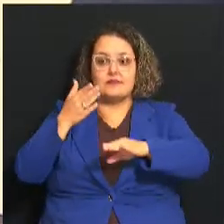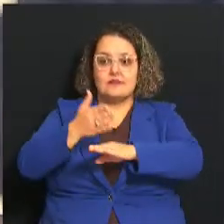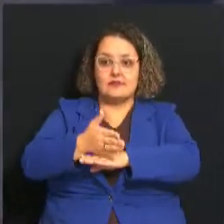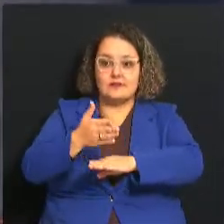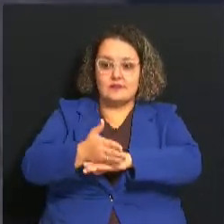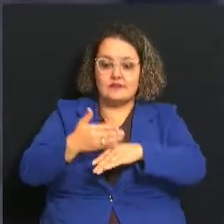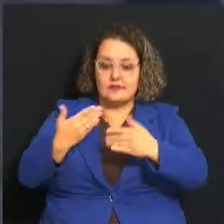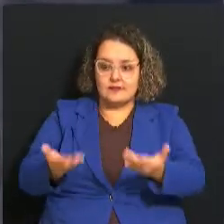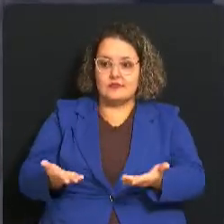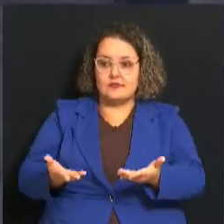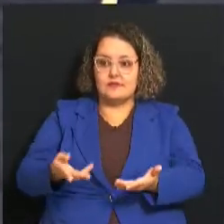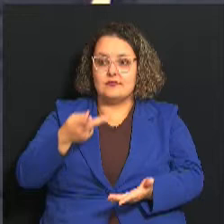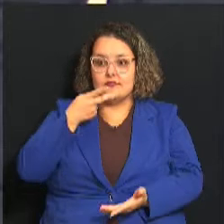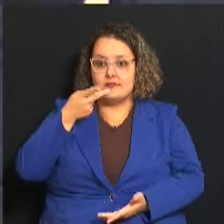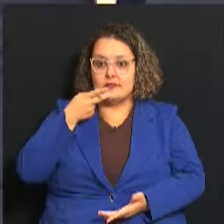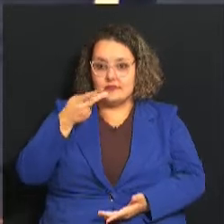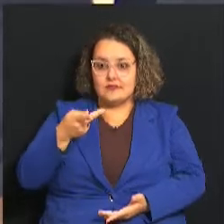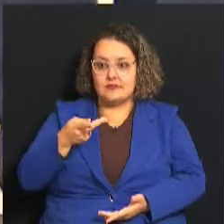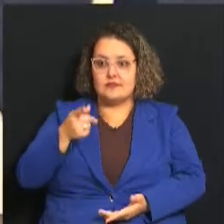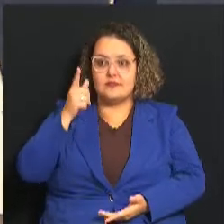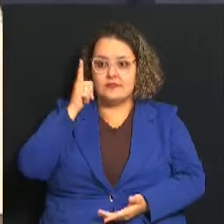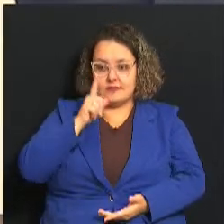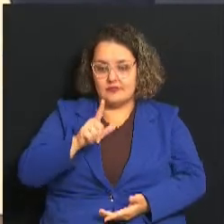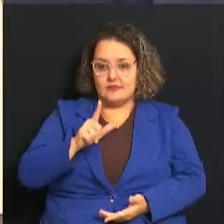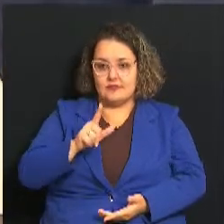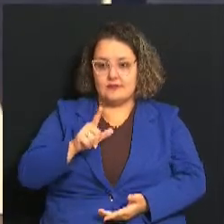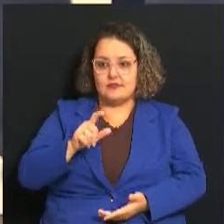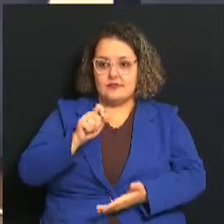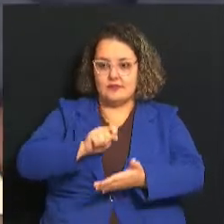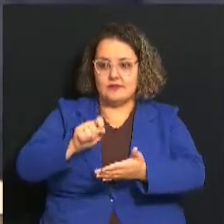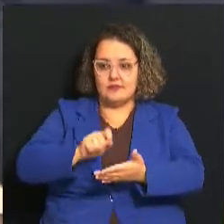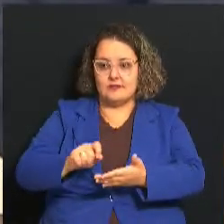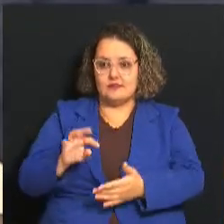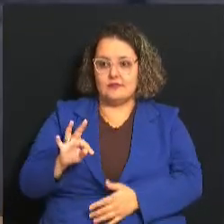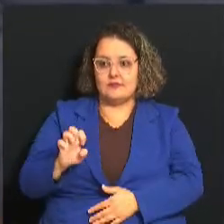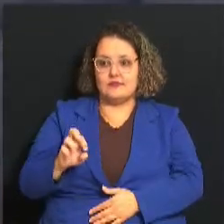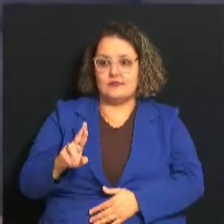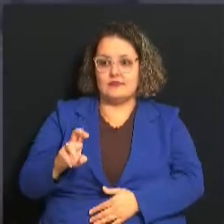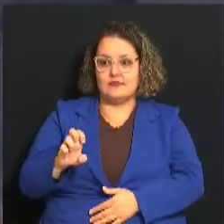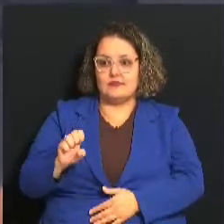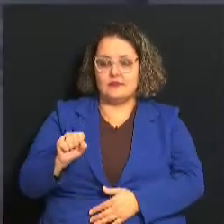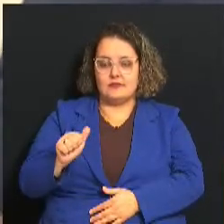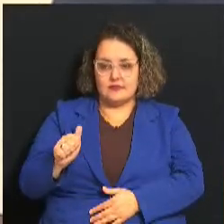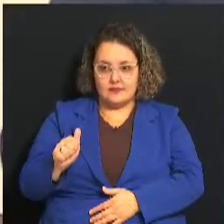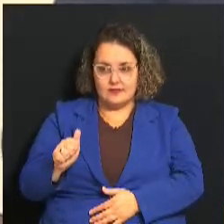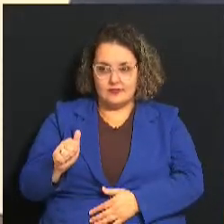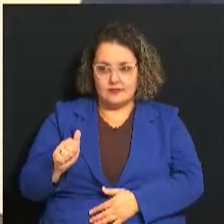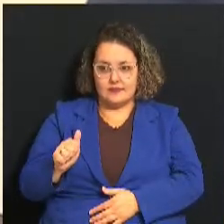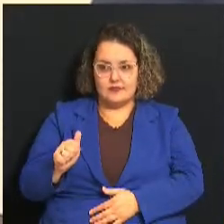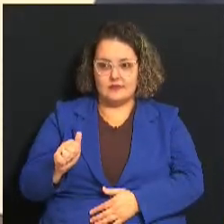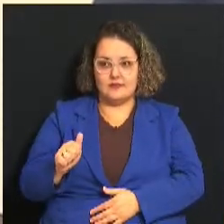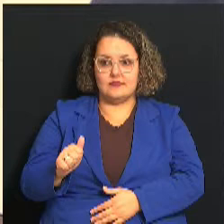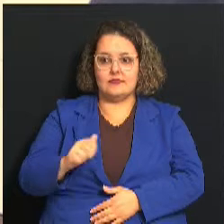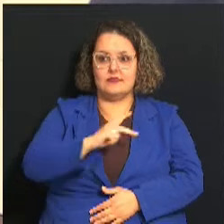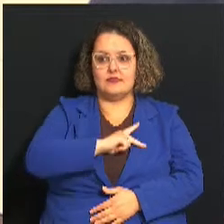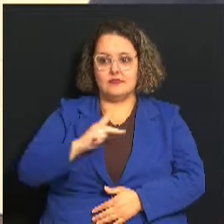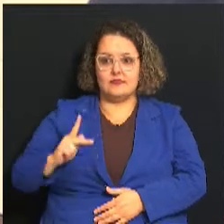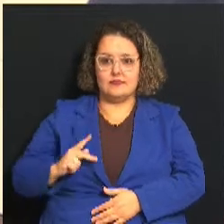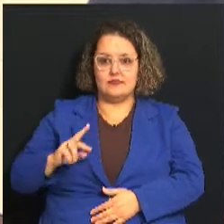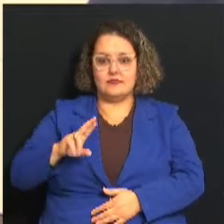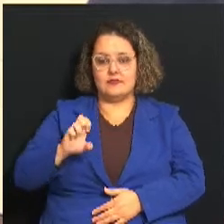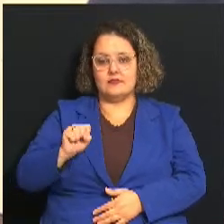que eu vou citar aqueles que a gente conseguiu anotar, né? A Tereza Cristina Penteado, presidente do Resgate